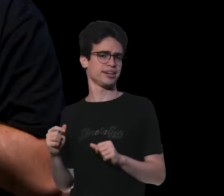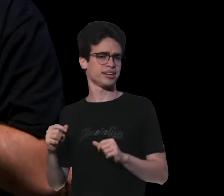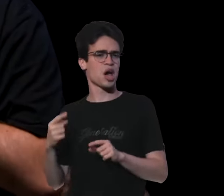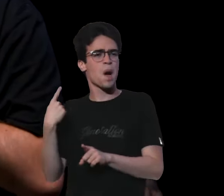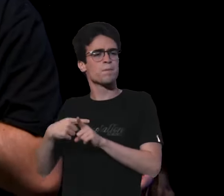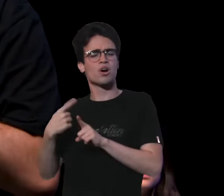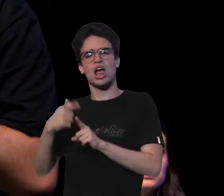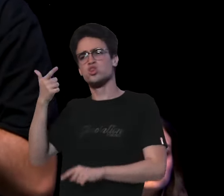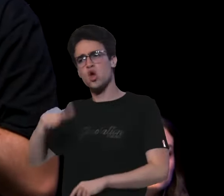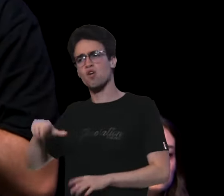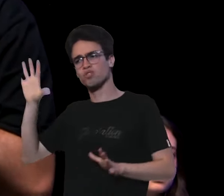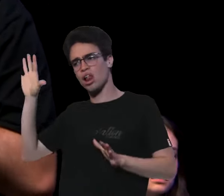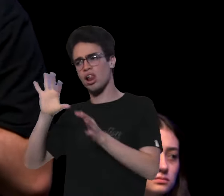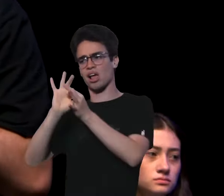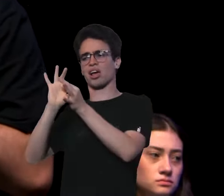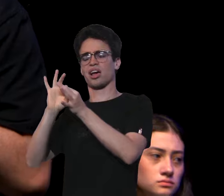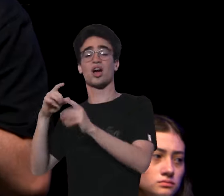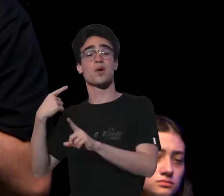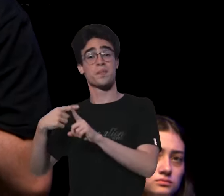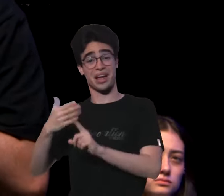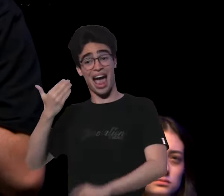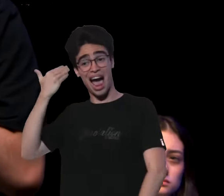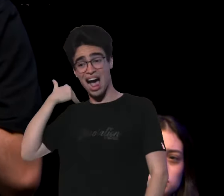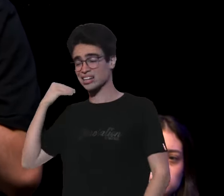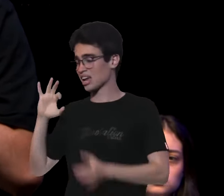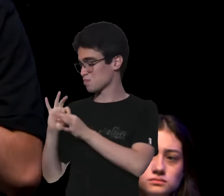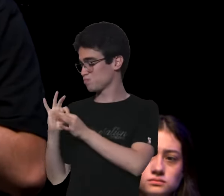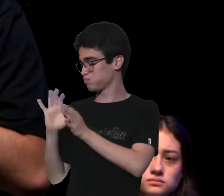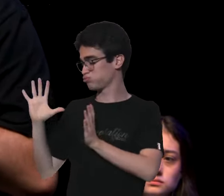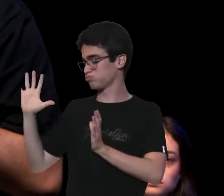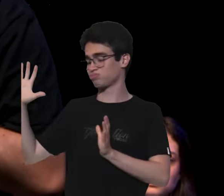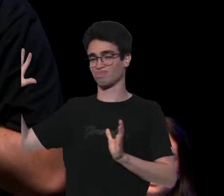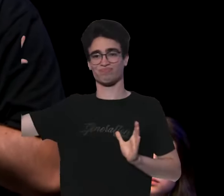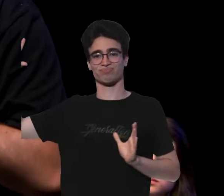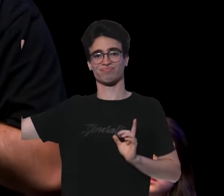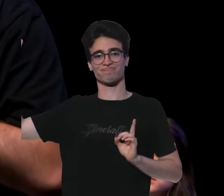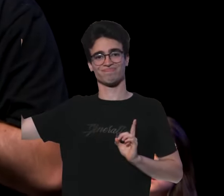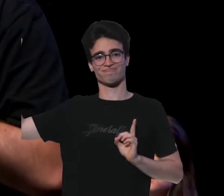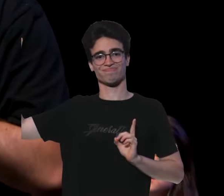Porque a nossa conexão com Deus foi perdida.